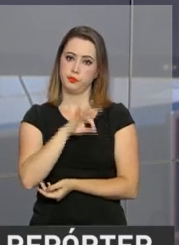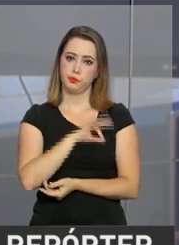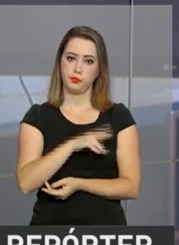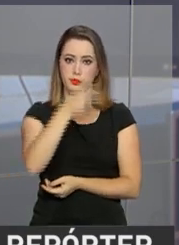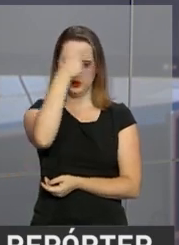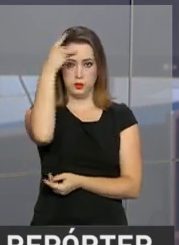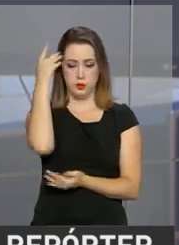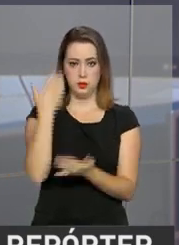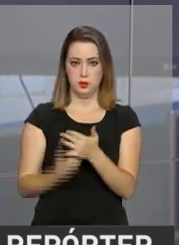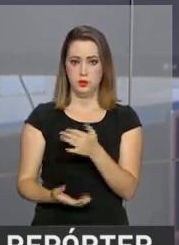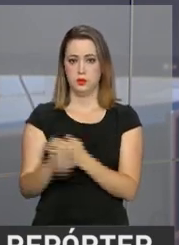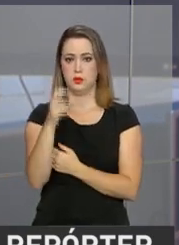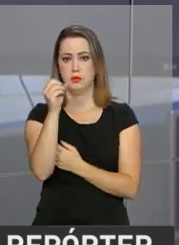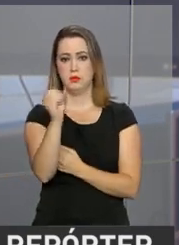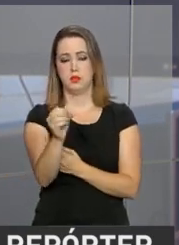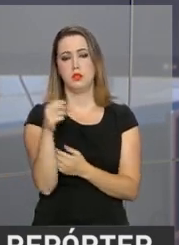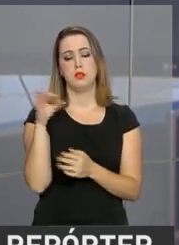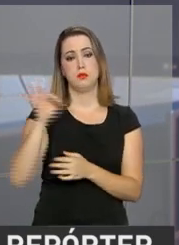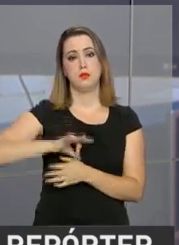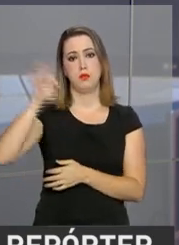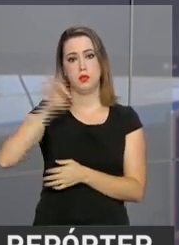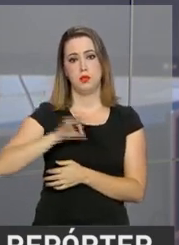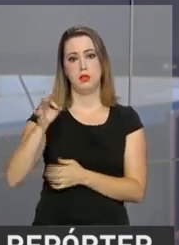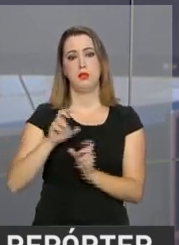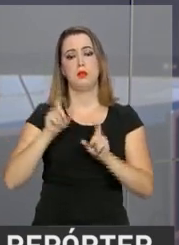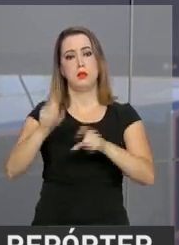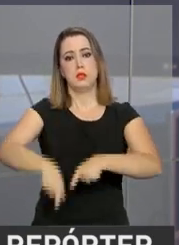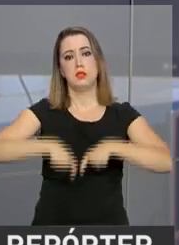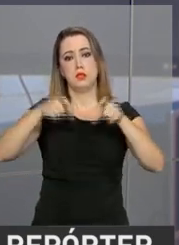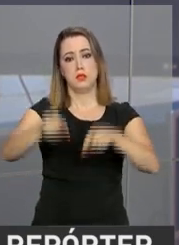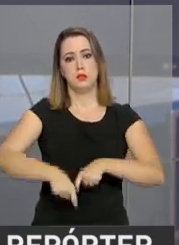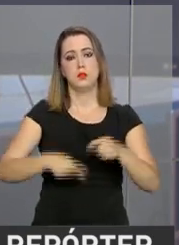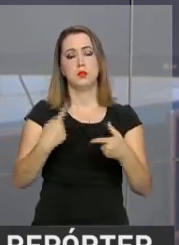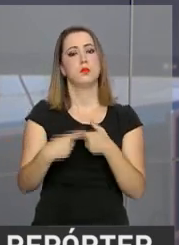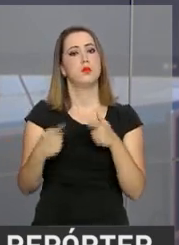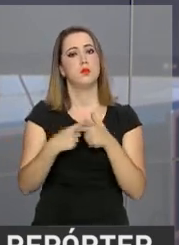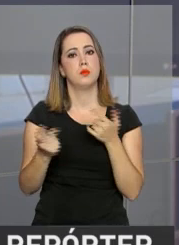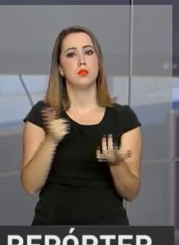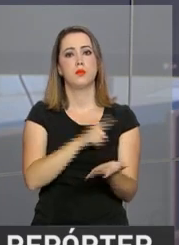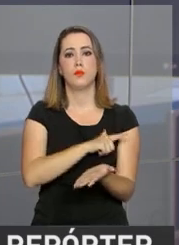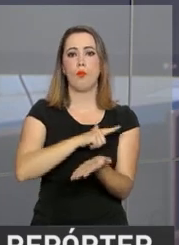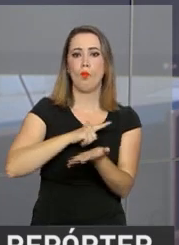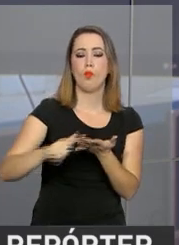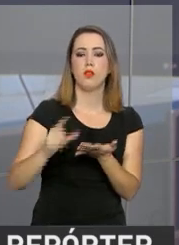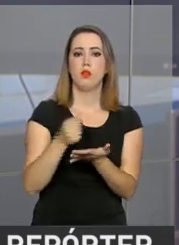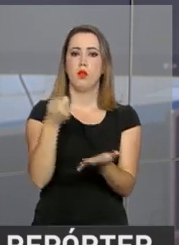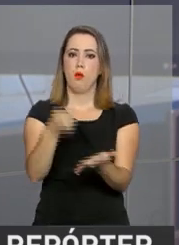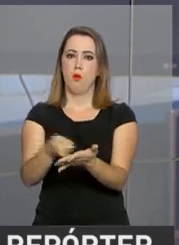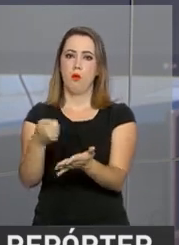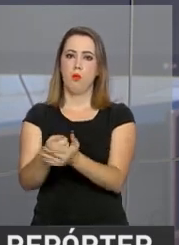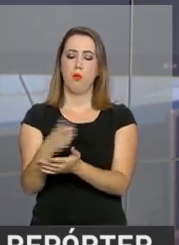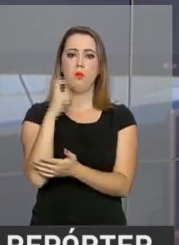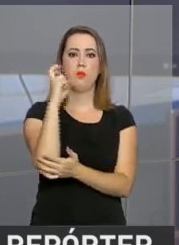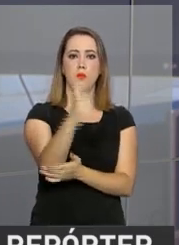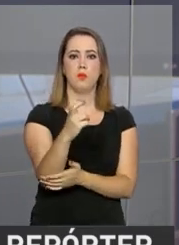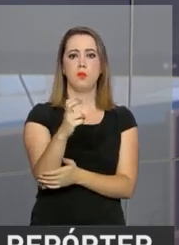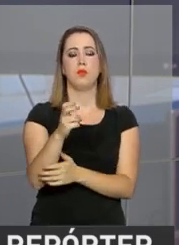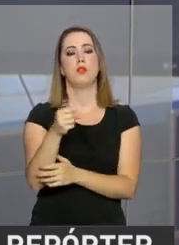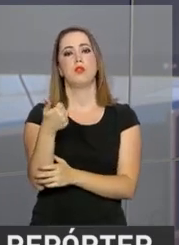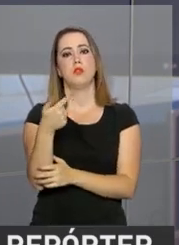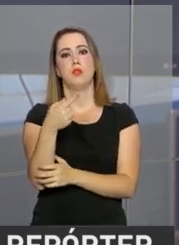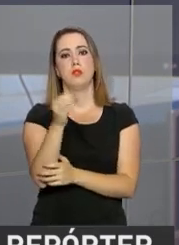que perderam no mínimo 50% da produção devido à seca o pagamento do benefício é feito em cinco parcelas de